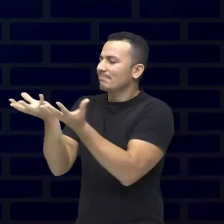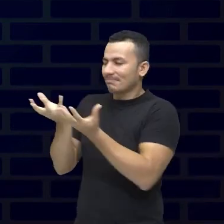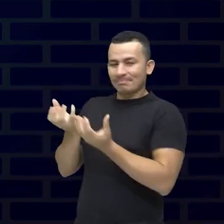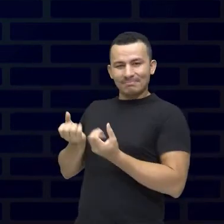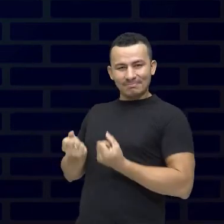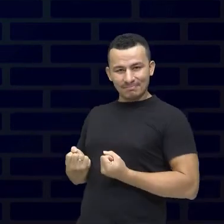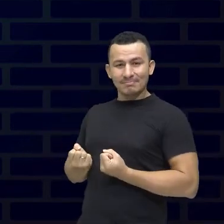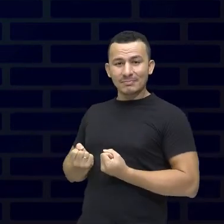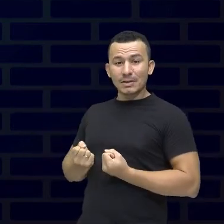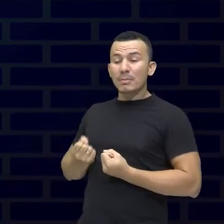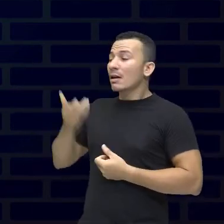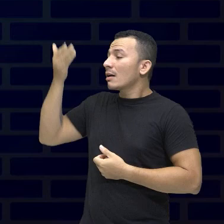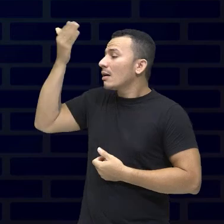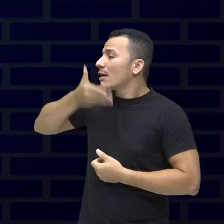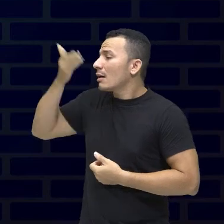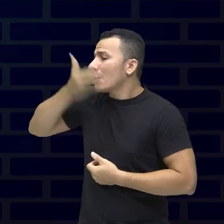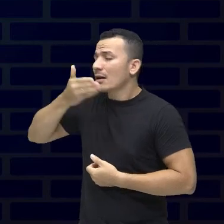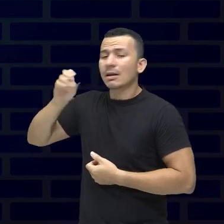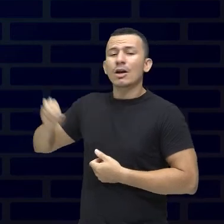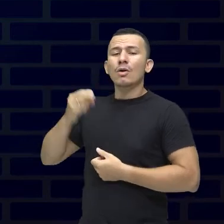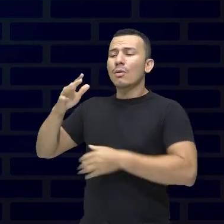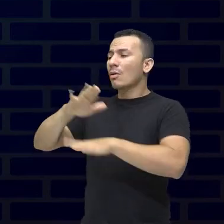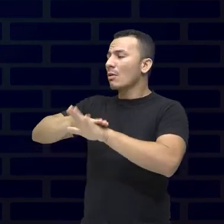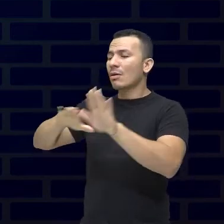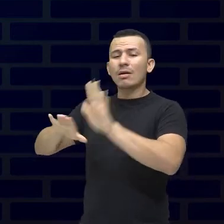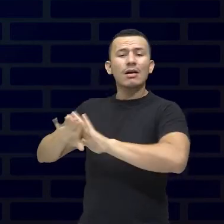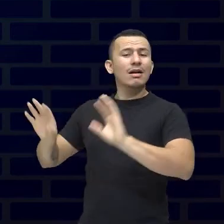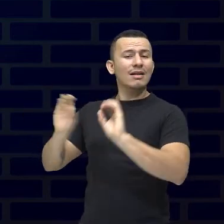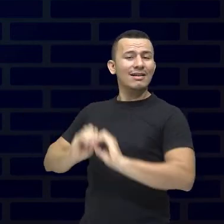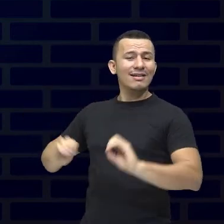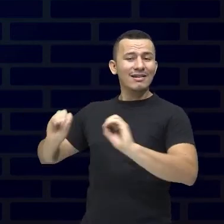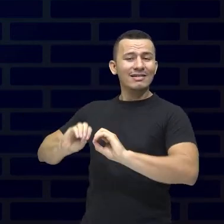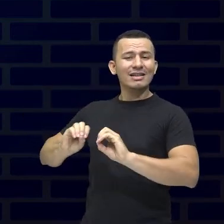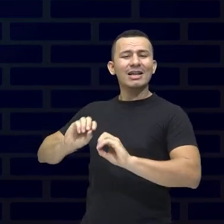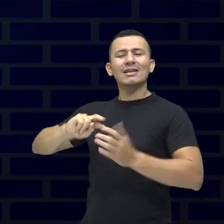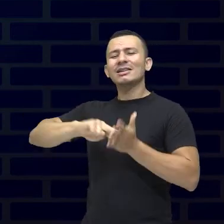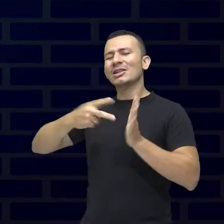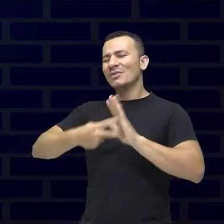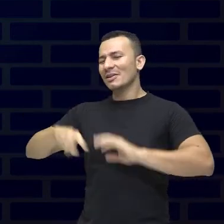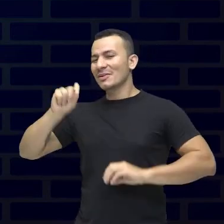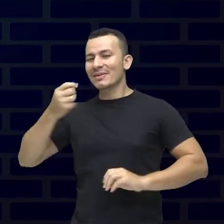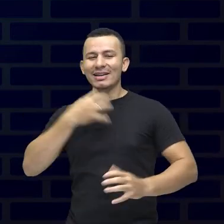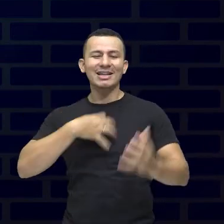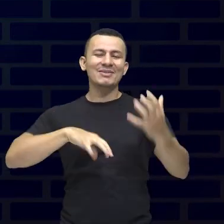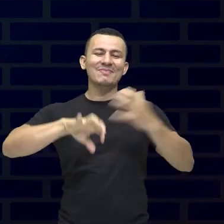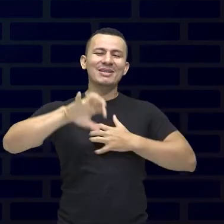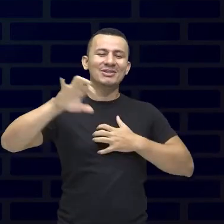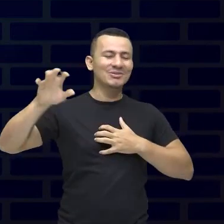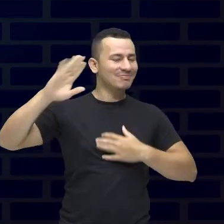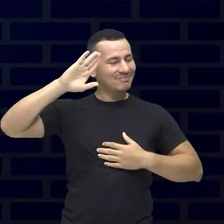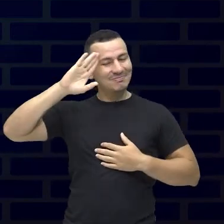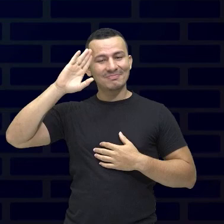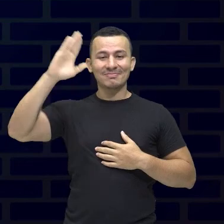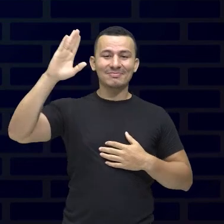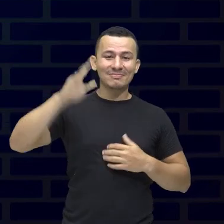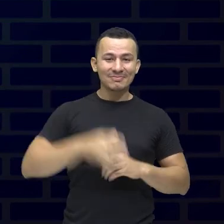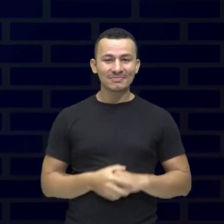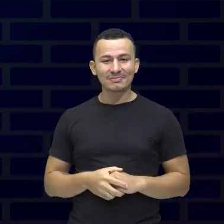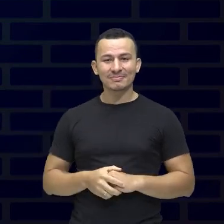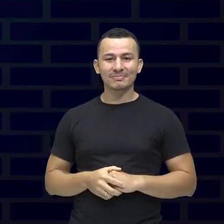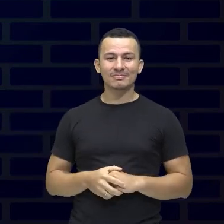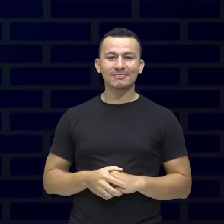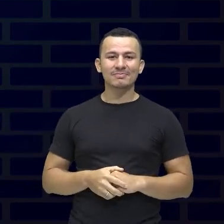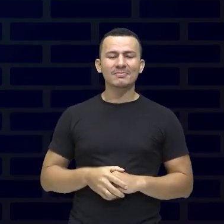que não se pode ver ou tocar, é colocar a empatia em primeiro lugar. Enquanto